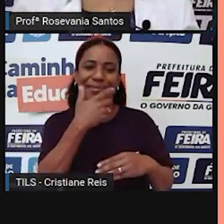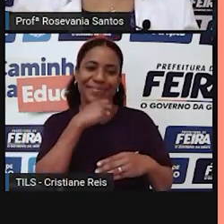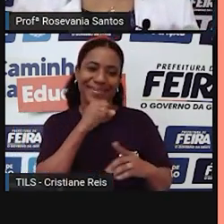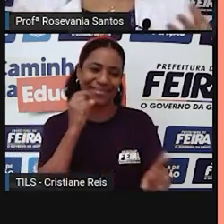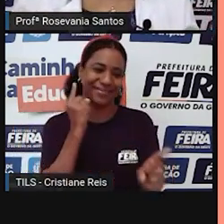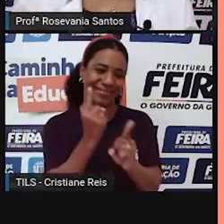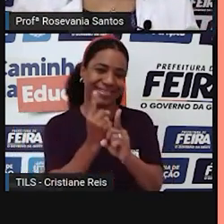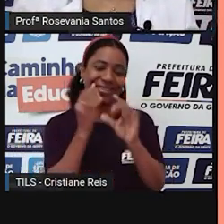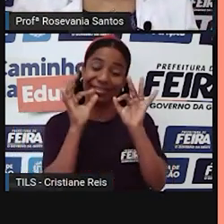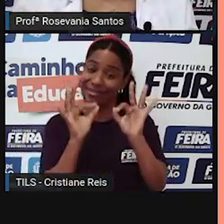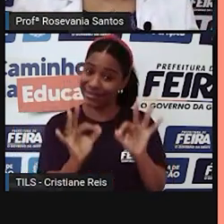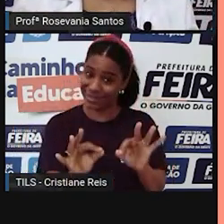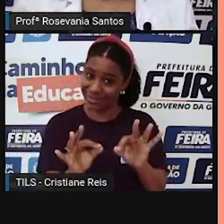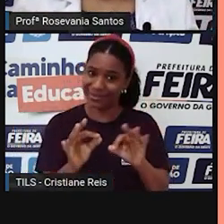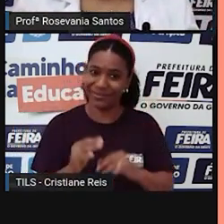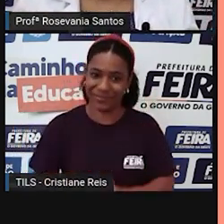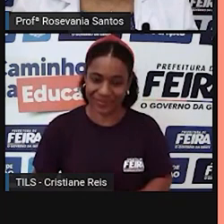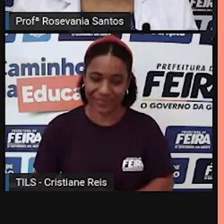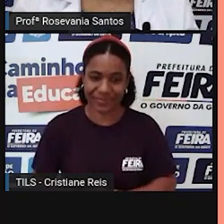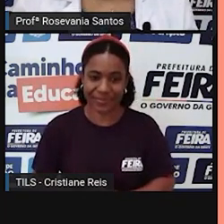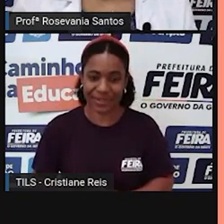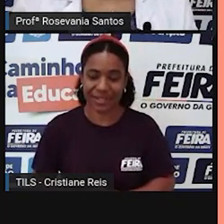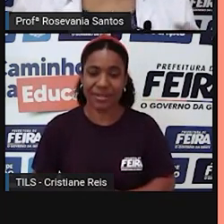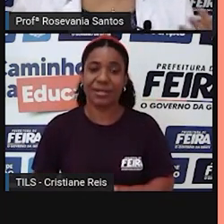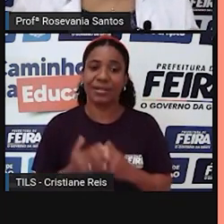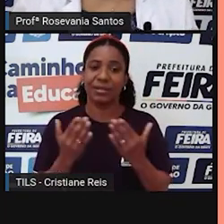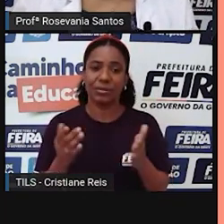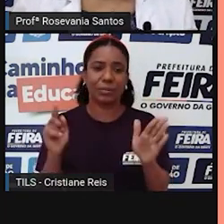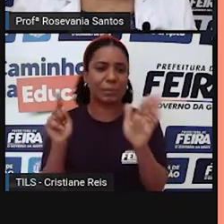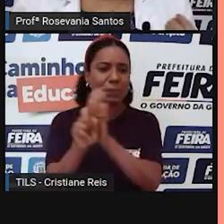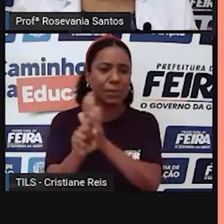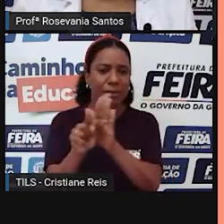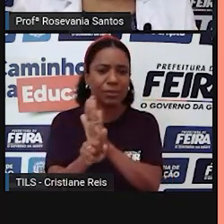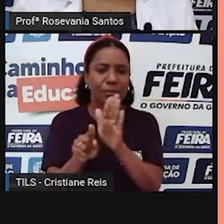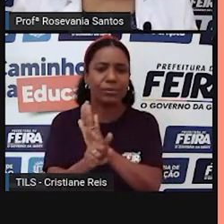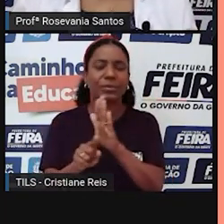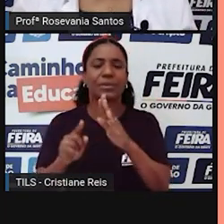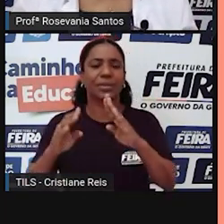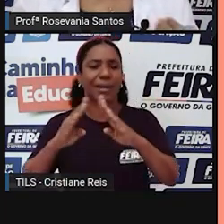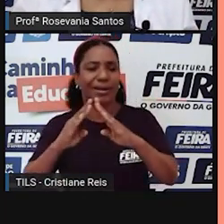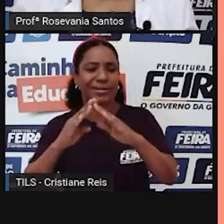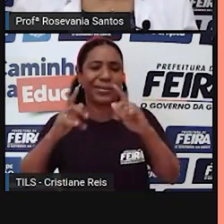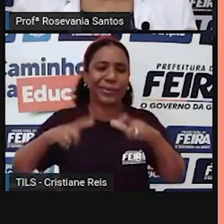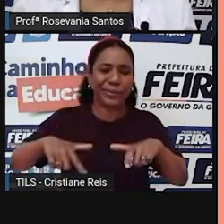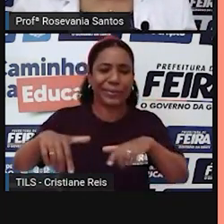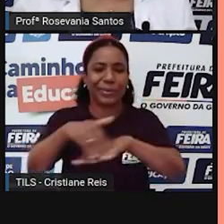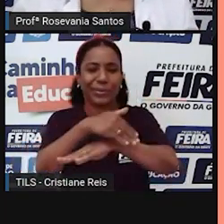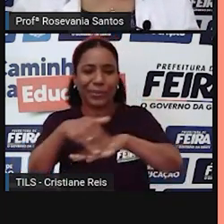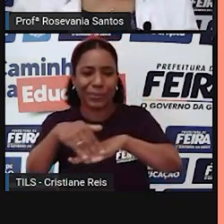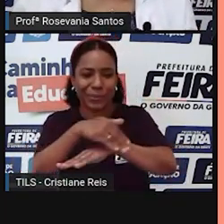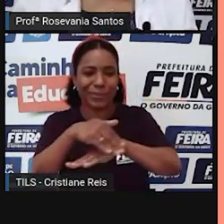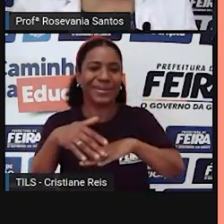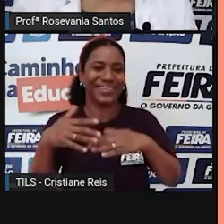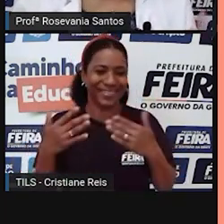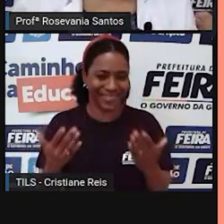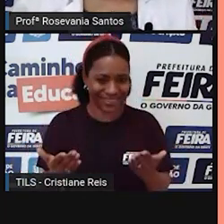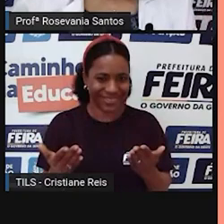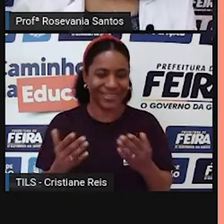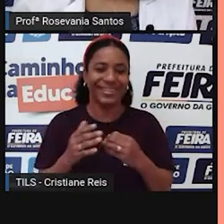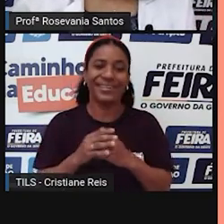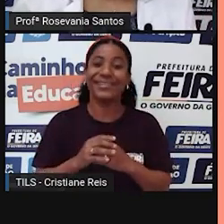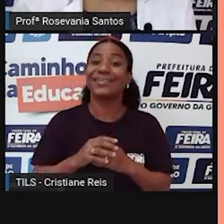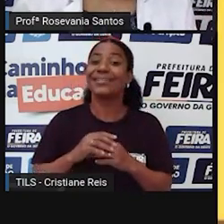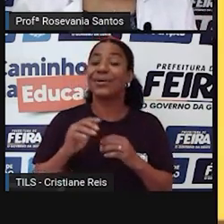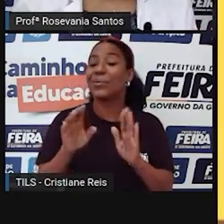coisa. Então, quando a gente faz essas perguntas, né, para a gente saber o seu endereço, onde é que você mora, a gente está falando de um